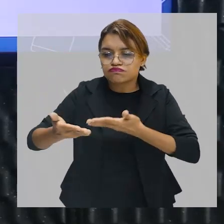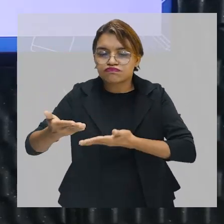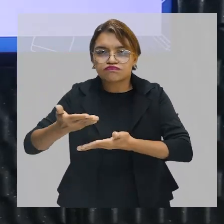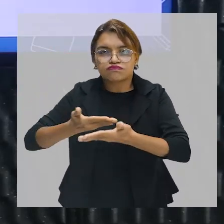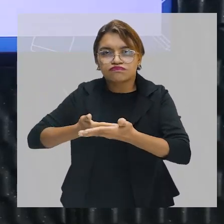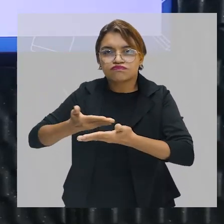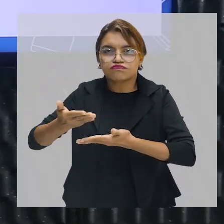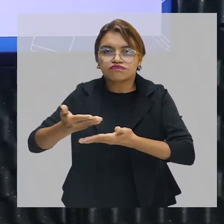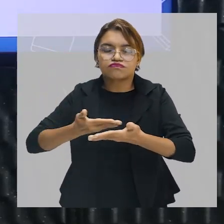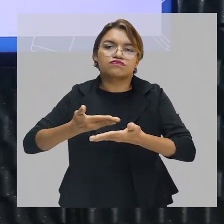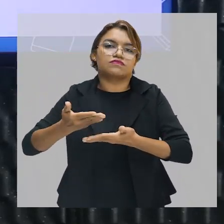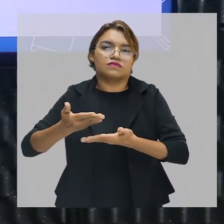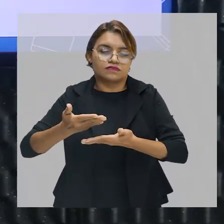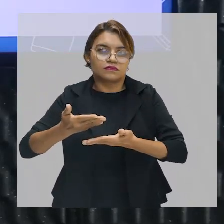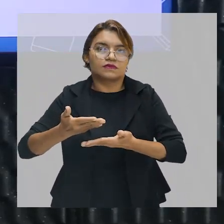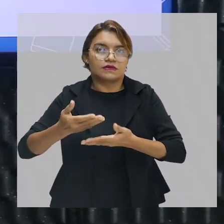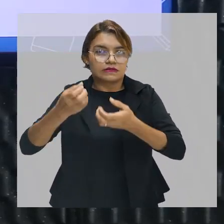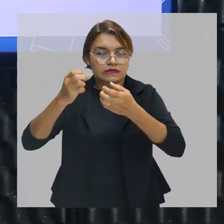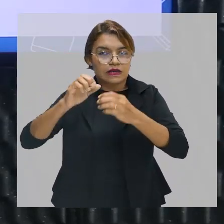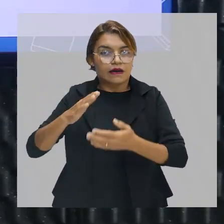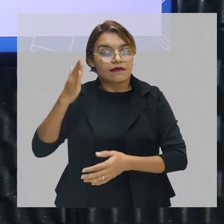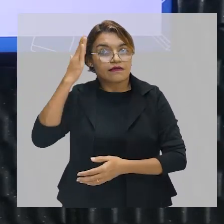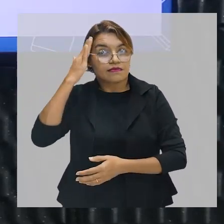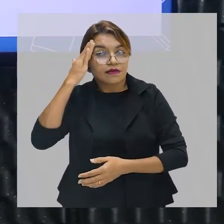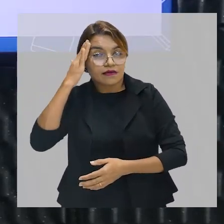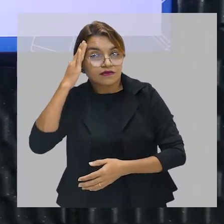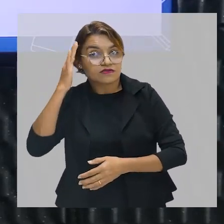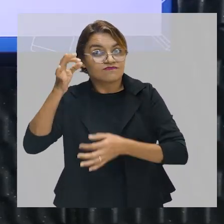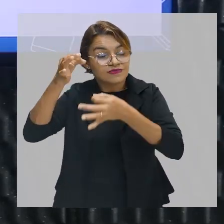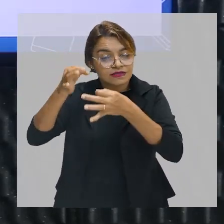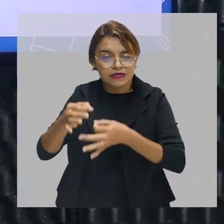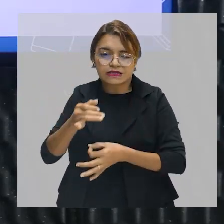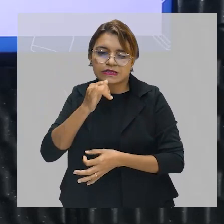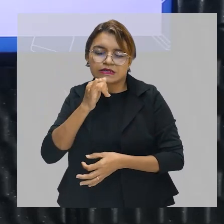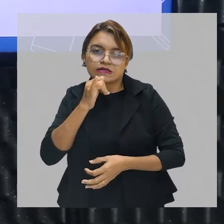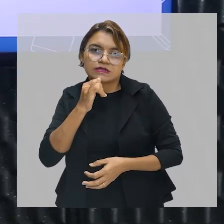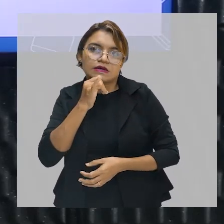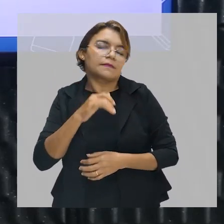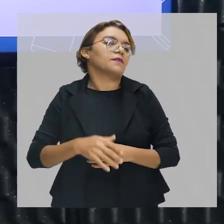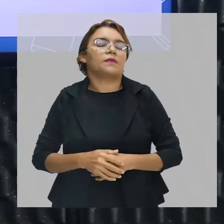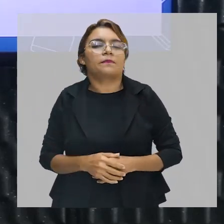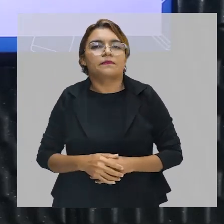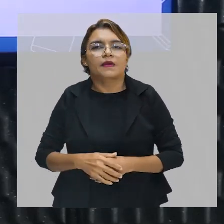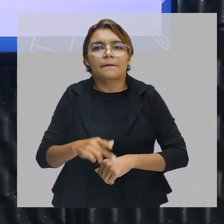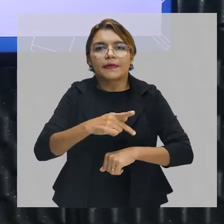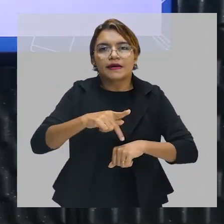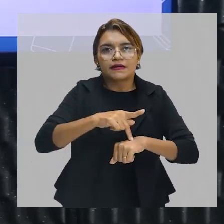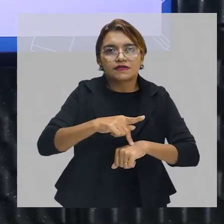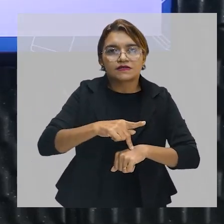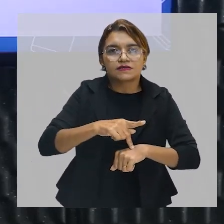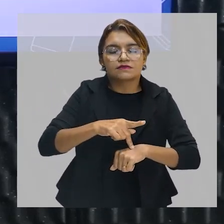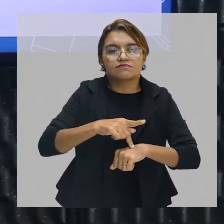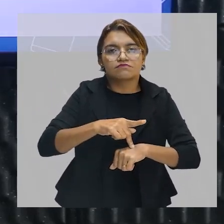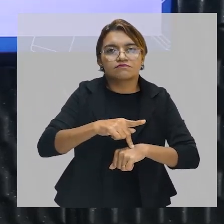da mensagem transmitida. Nesse caso, podemos pensar em duas pessoas de países diferentes e que não conhecem a língua utilizada